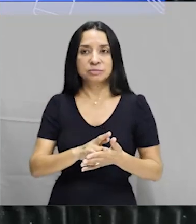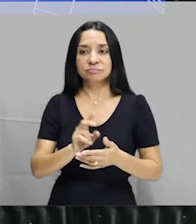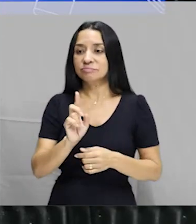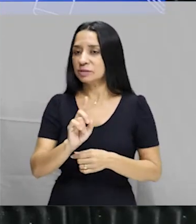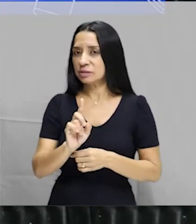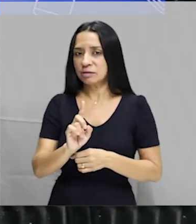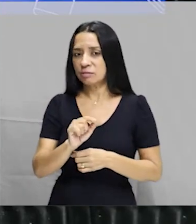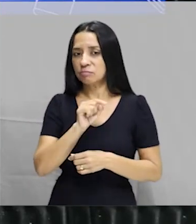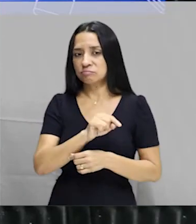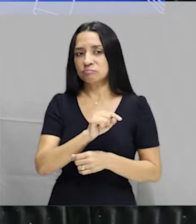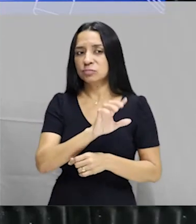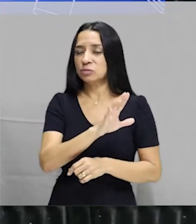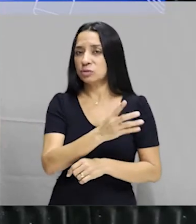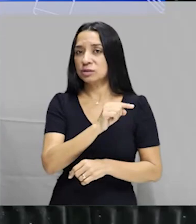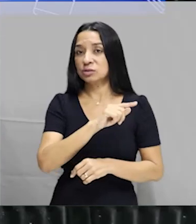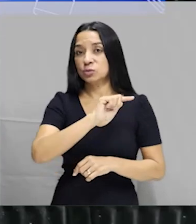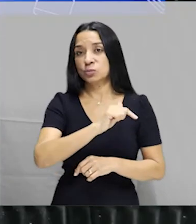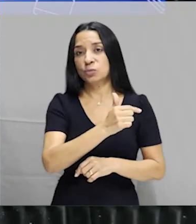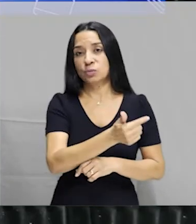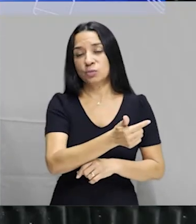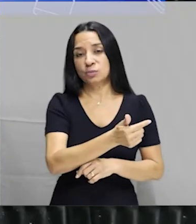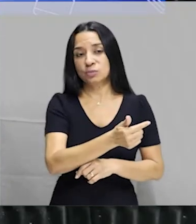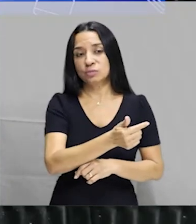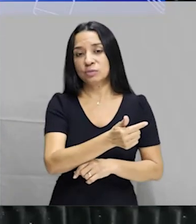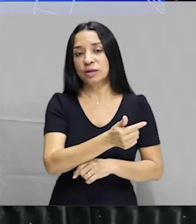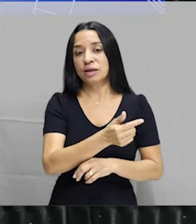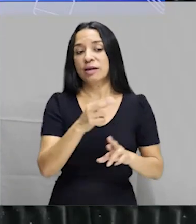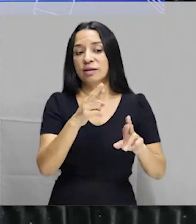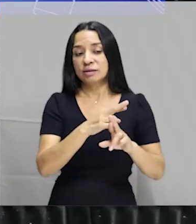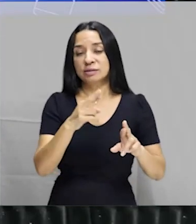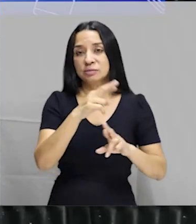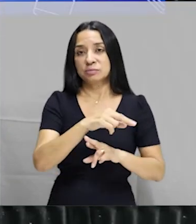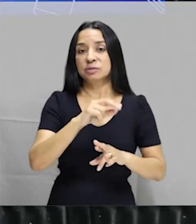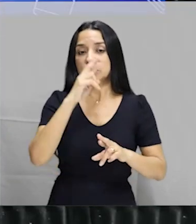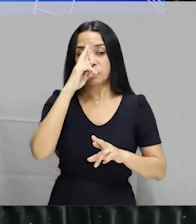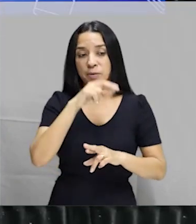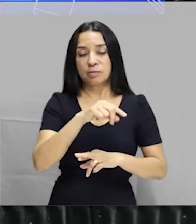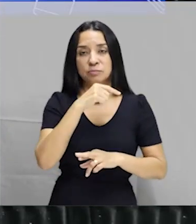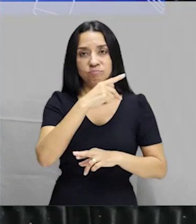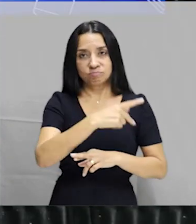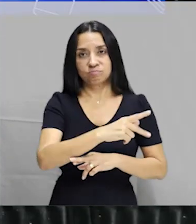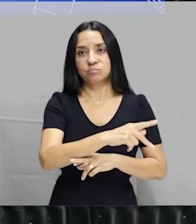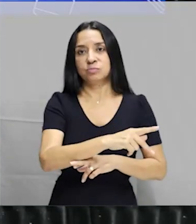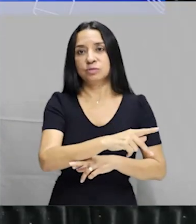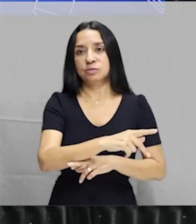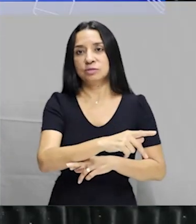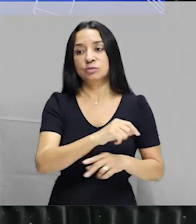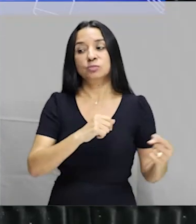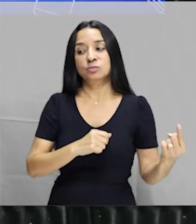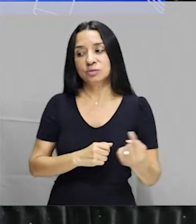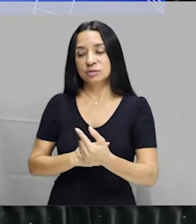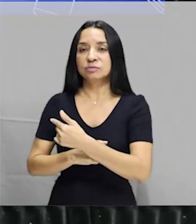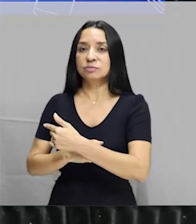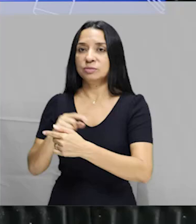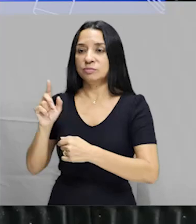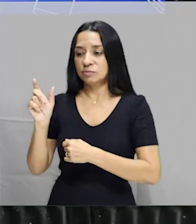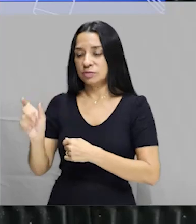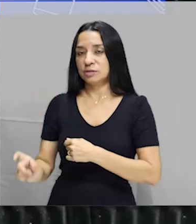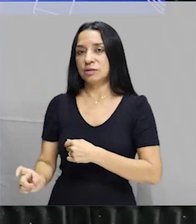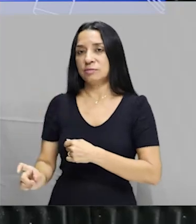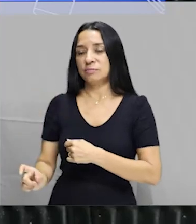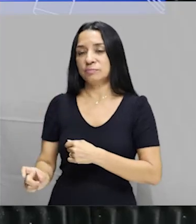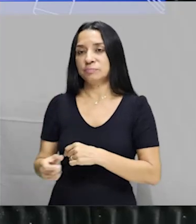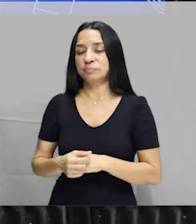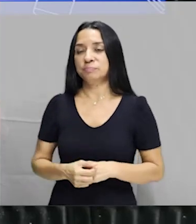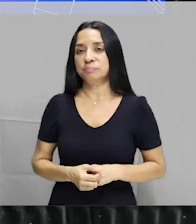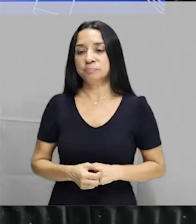atitude do outro fala mais sobre o outro do que sobre você. Então, você continue dando bom dia. Uma hora, não tem aquele ditado, água